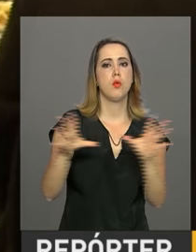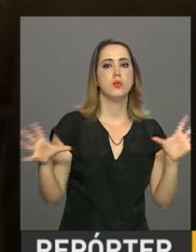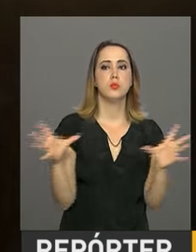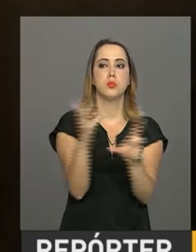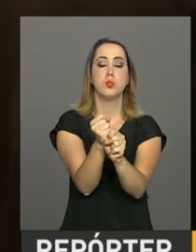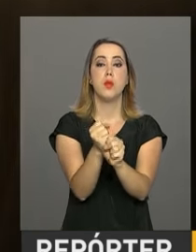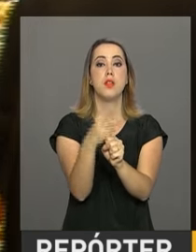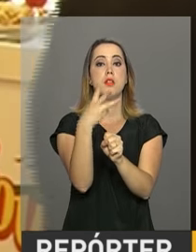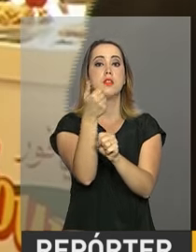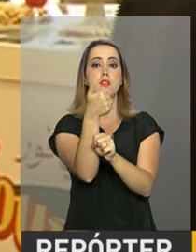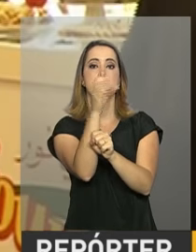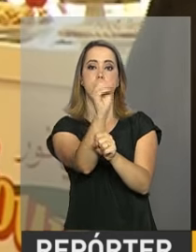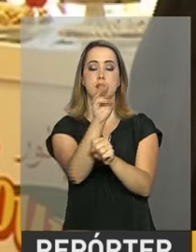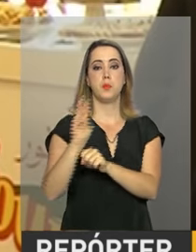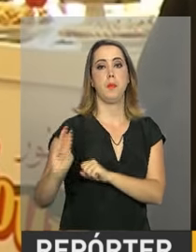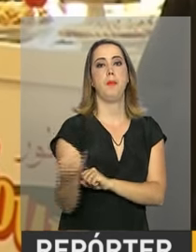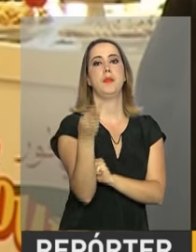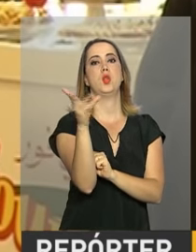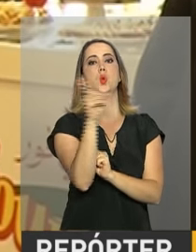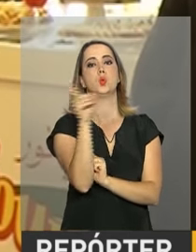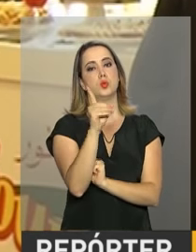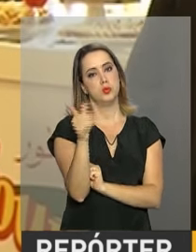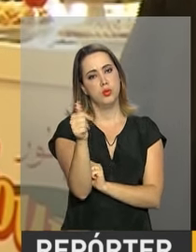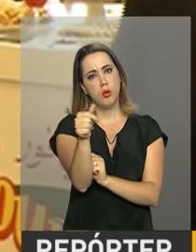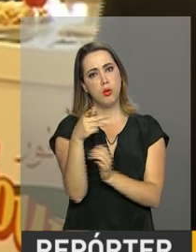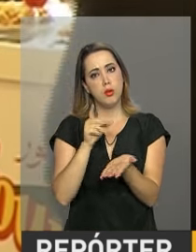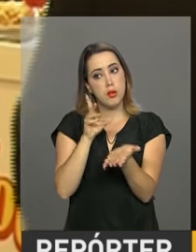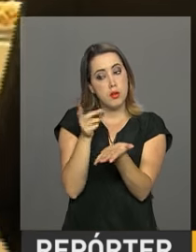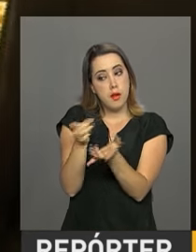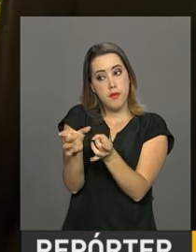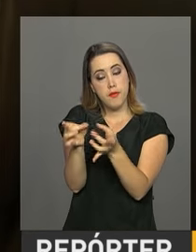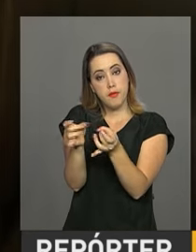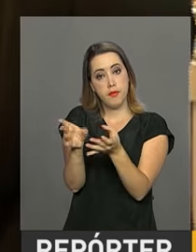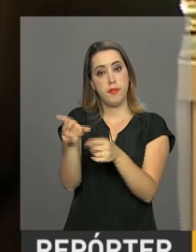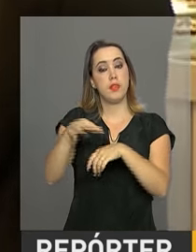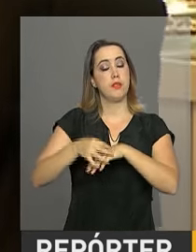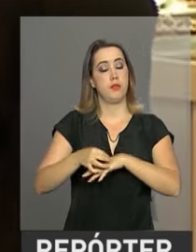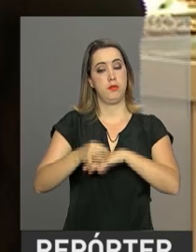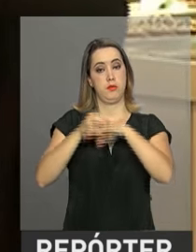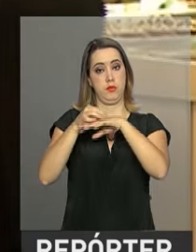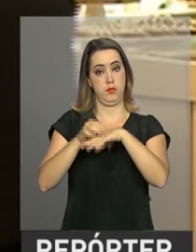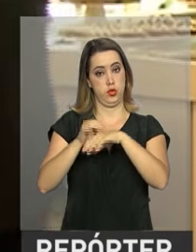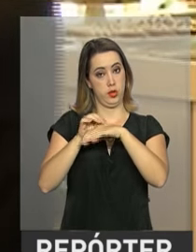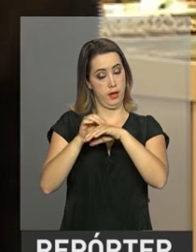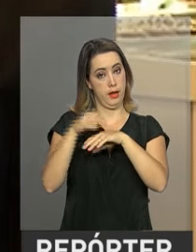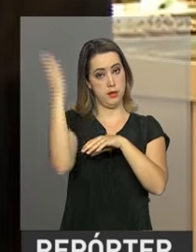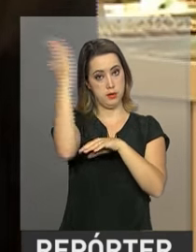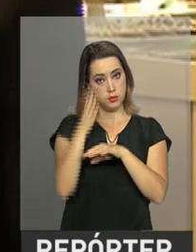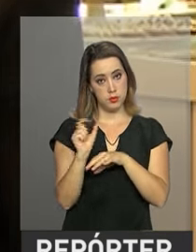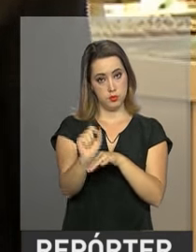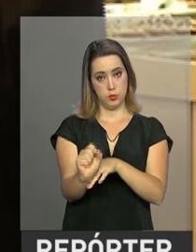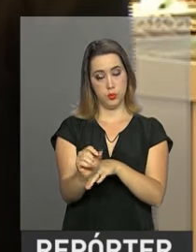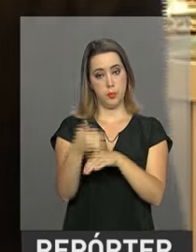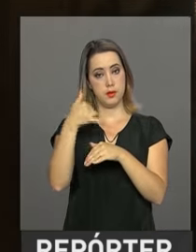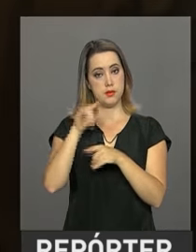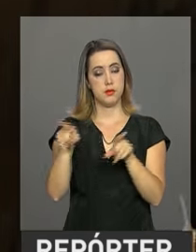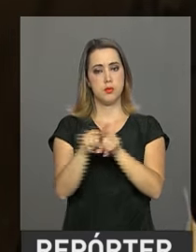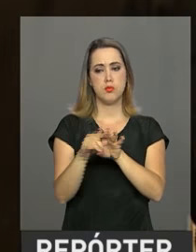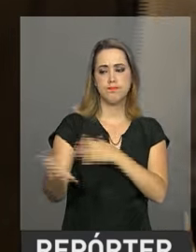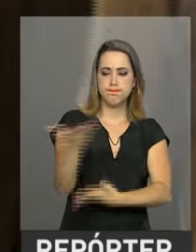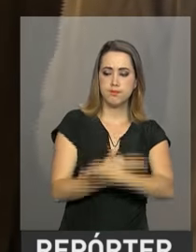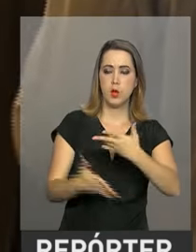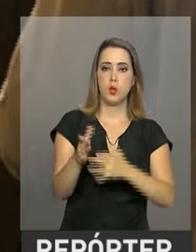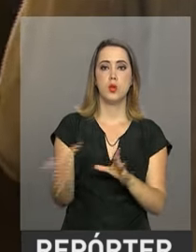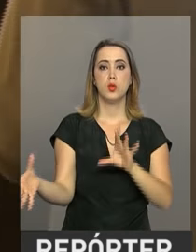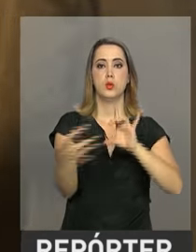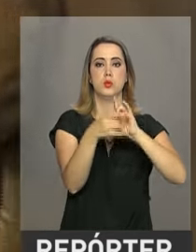milhões de dólares. A maior parte disso da exportação da carne brasileira. A esperança é que o acordo de comércio entre o Mercosul